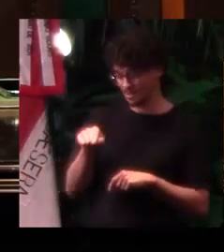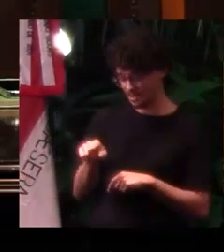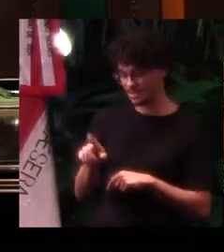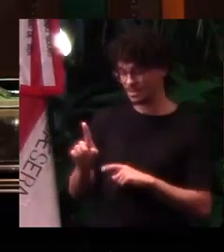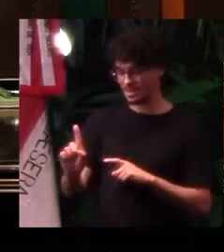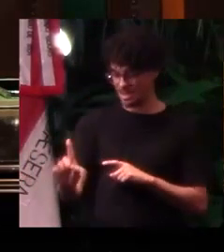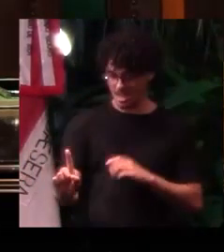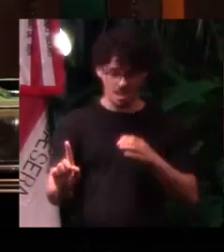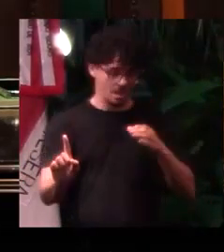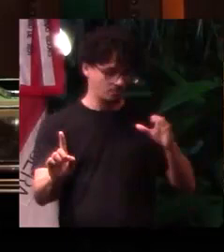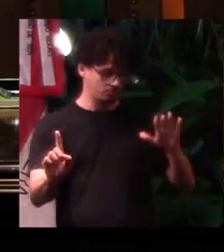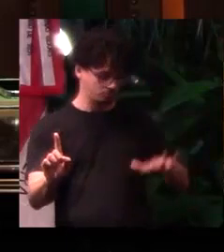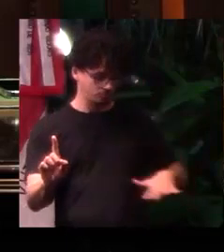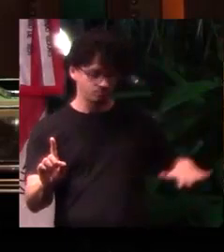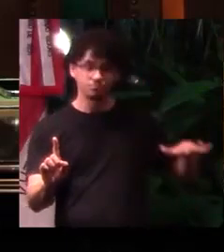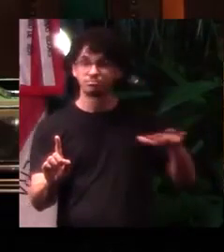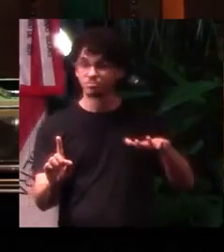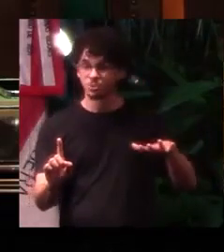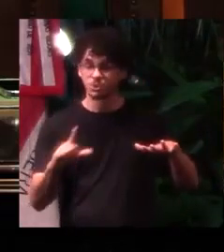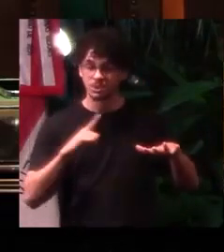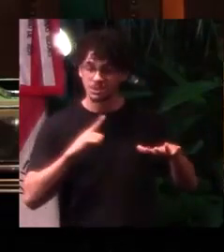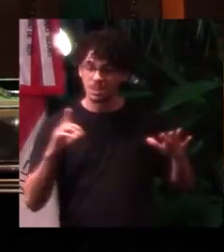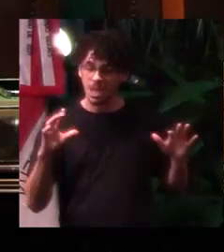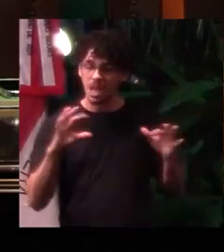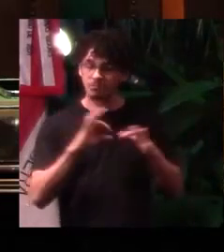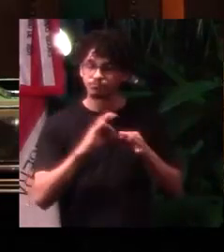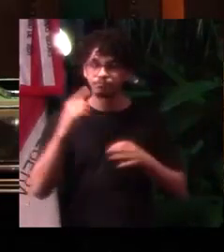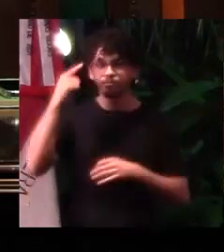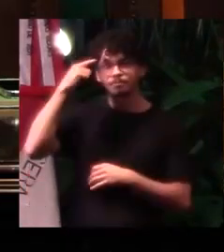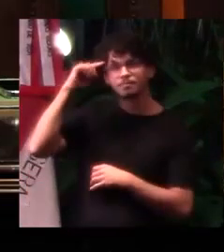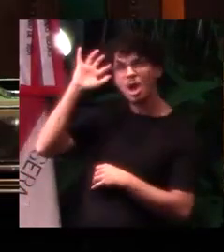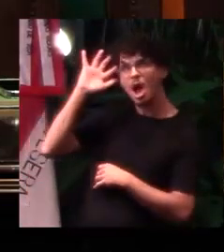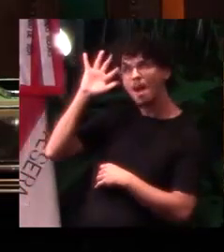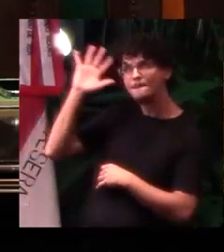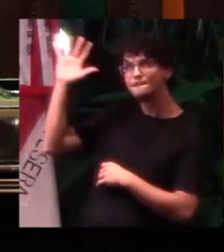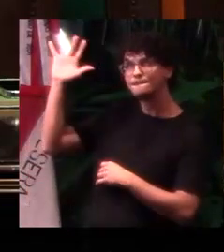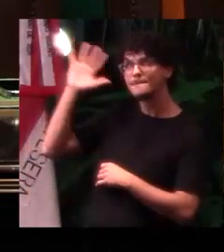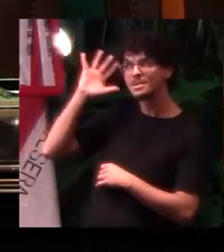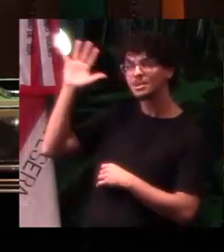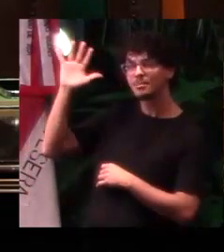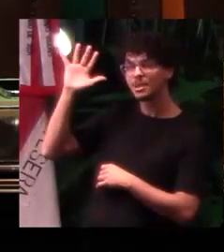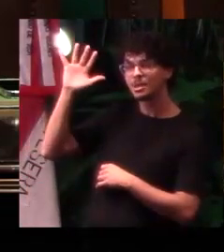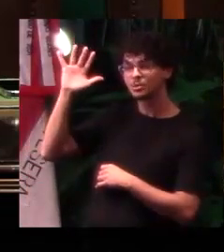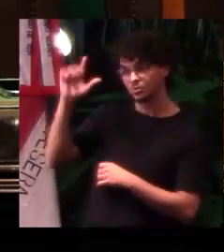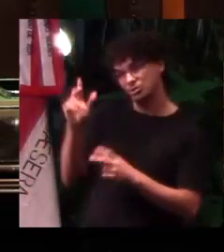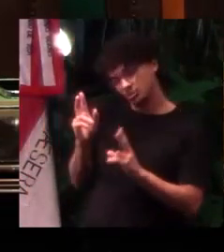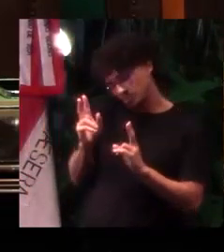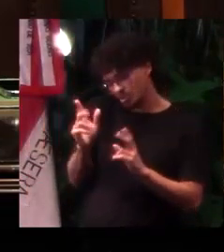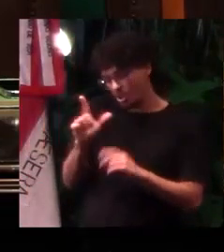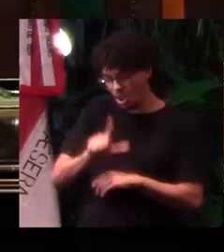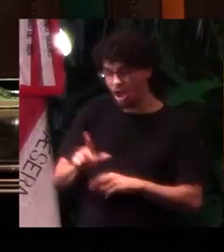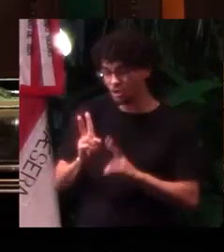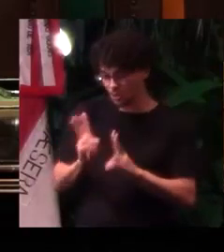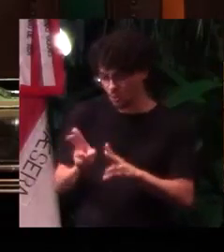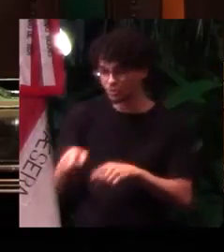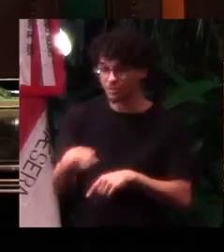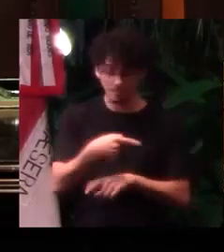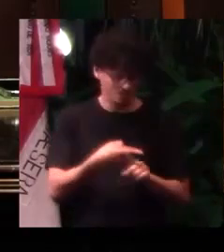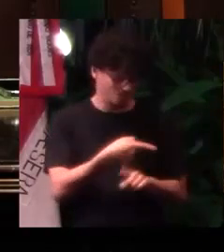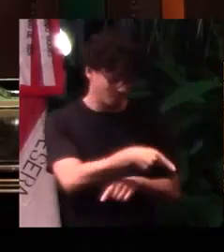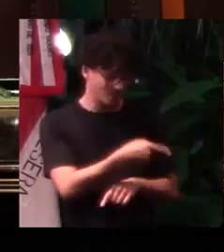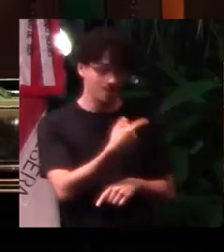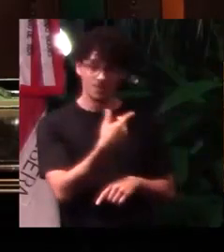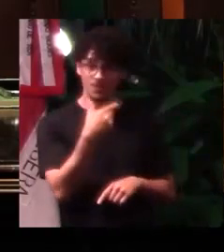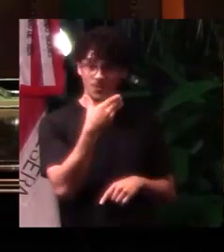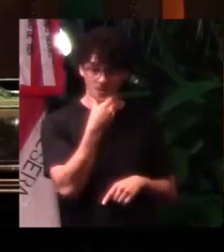dali, um pensamento por essa ordem que o sustenta de alguma forma, o filho dá